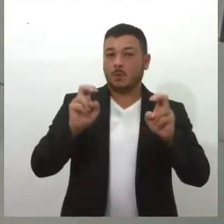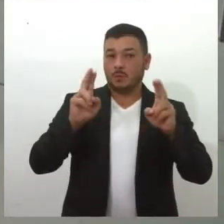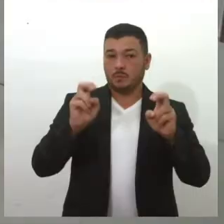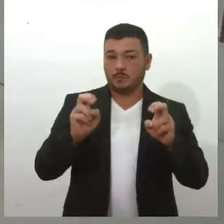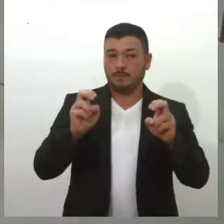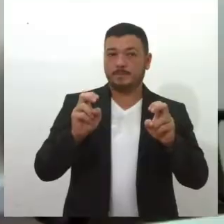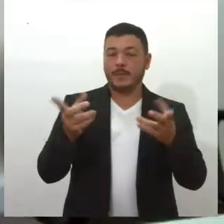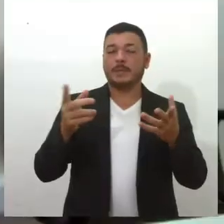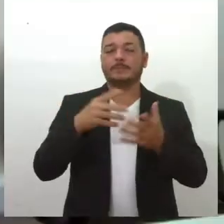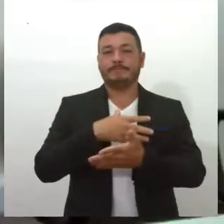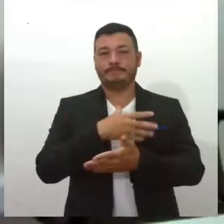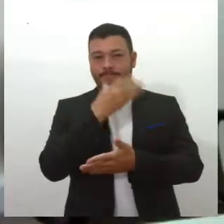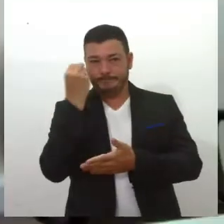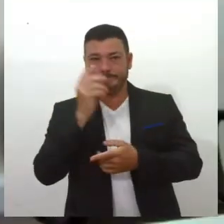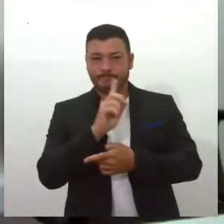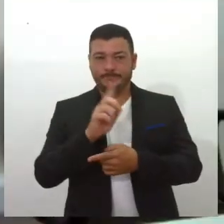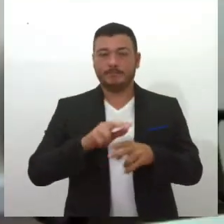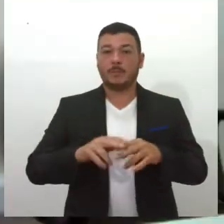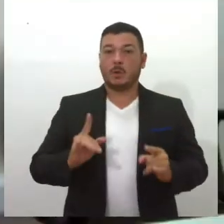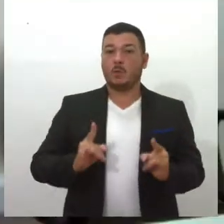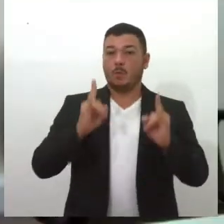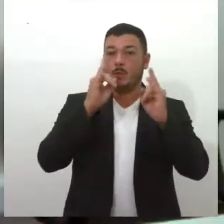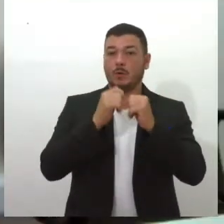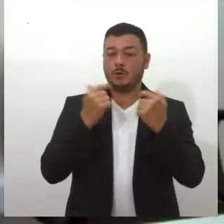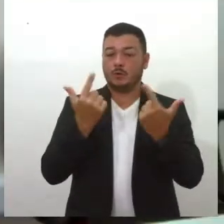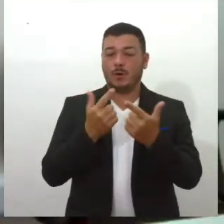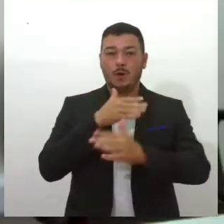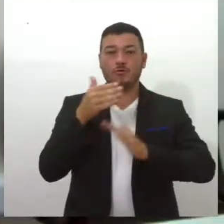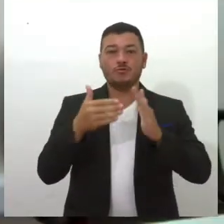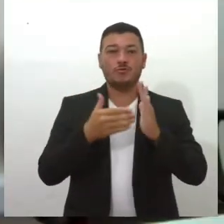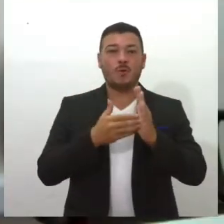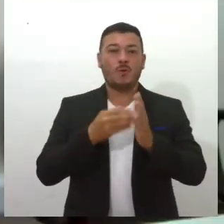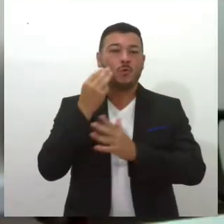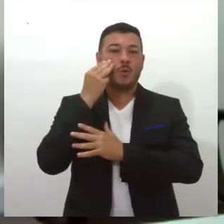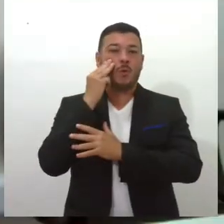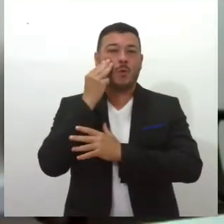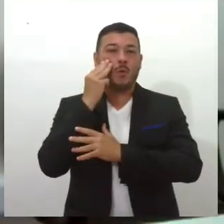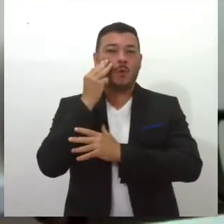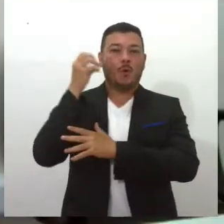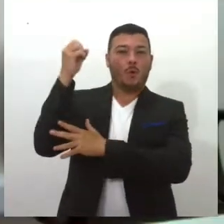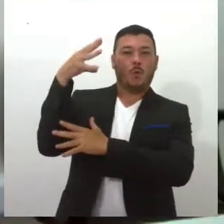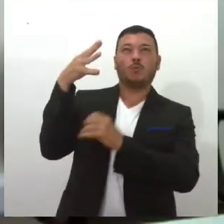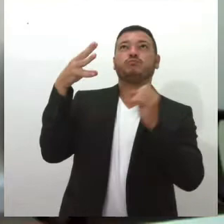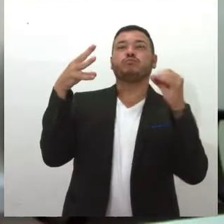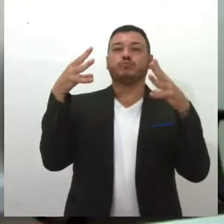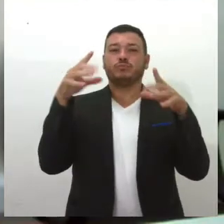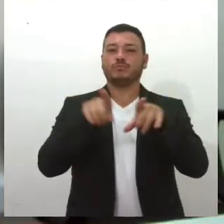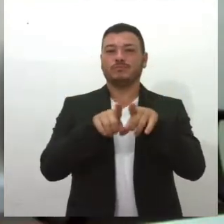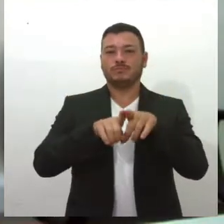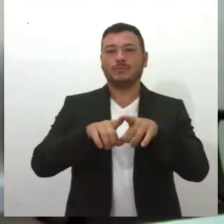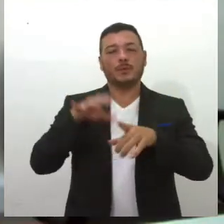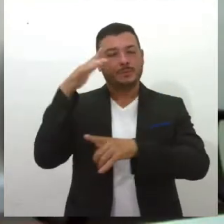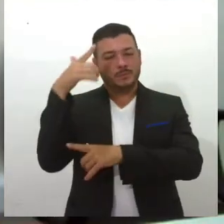batido, claro, o prédio da Assembleia está todo rosa iluminado, em comemoração